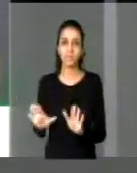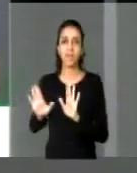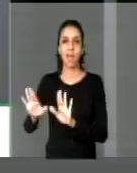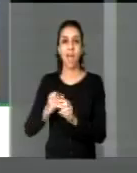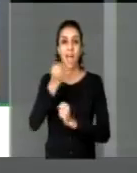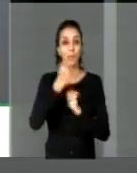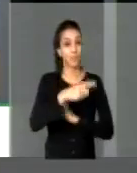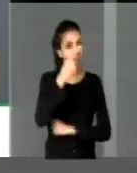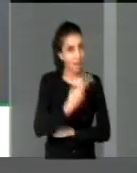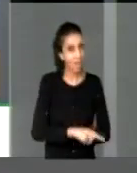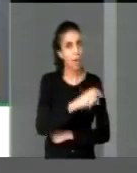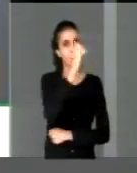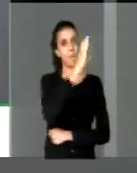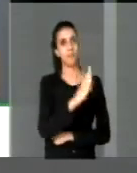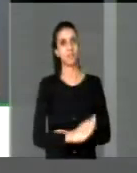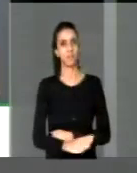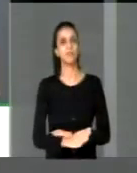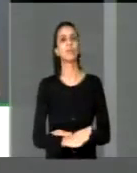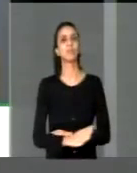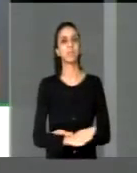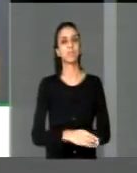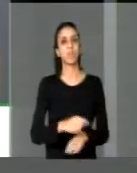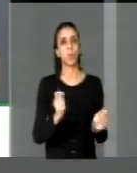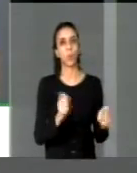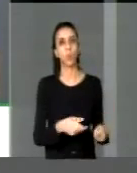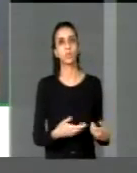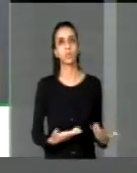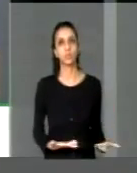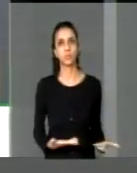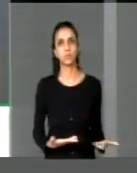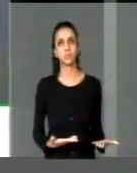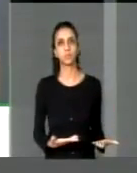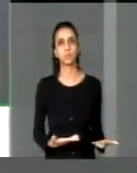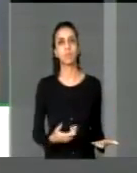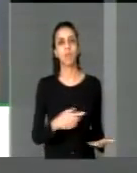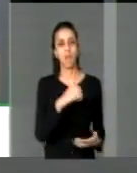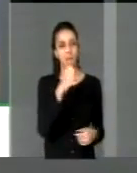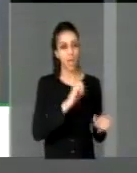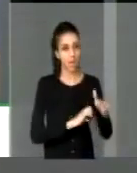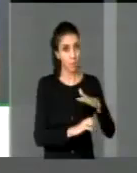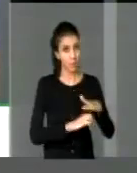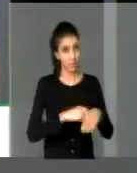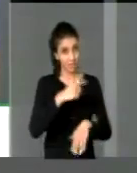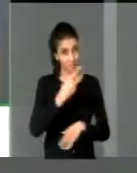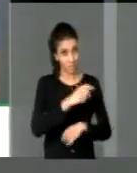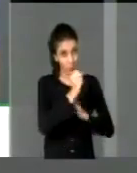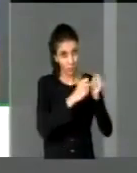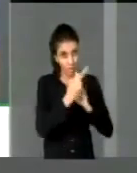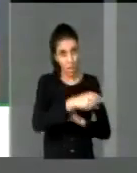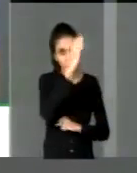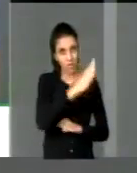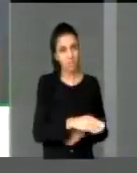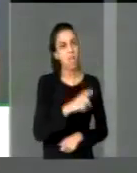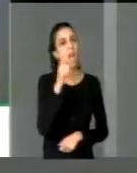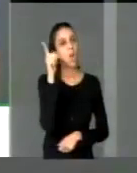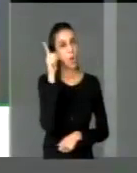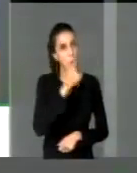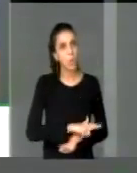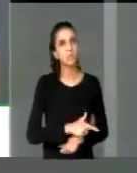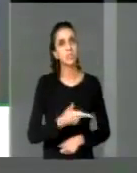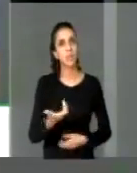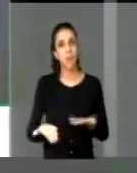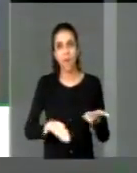nacional, com apoio do programa de conteúdo local, que conseguiu, à época, suprir boa parte da